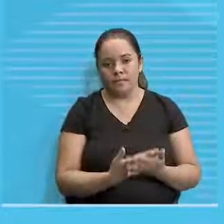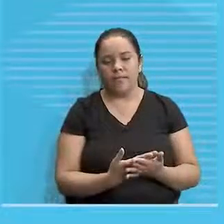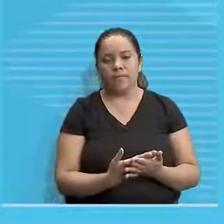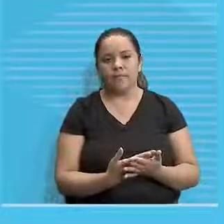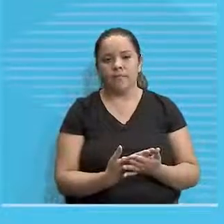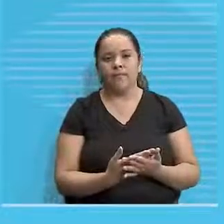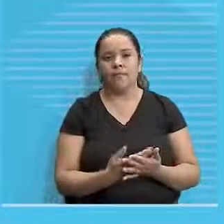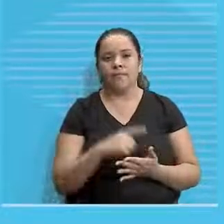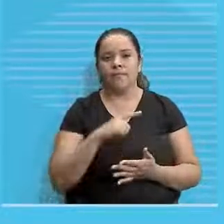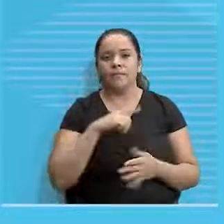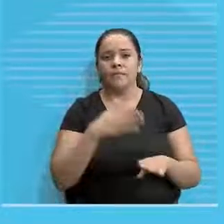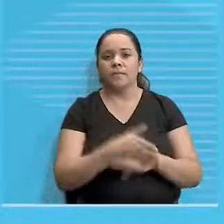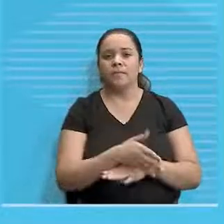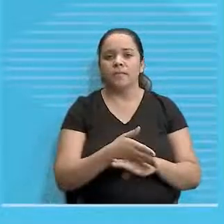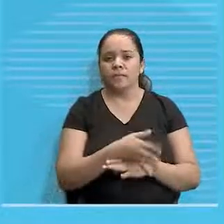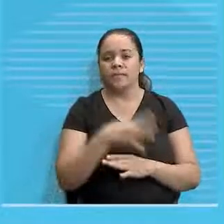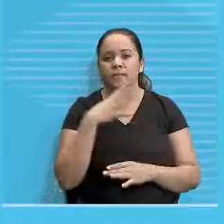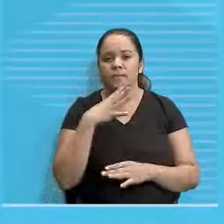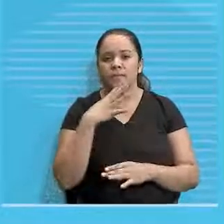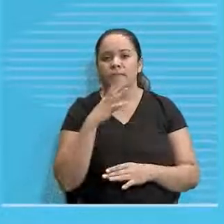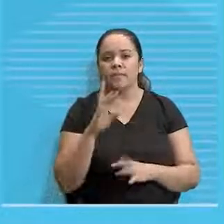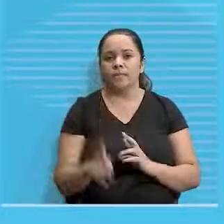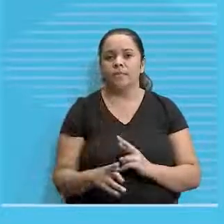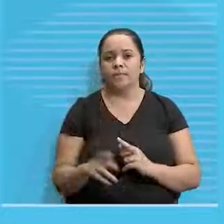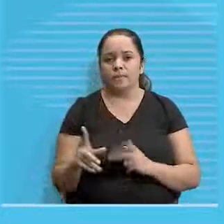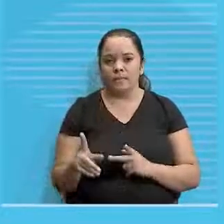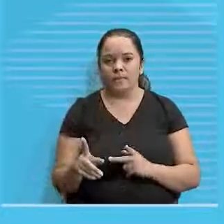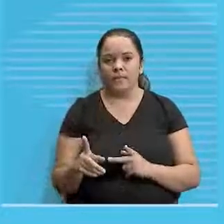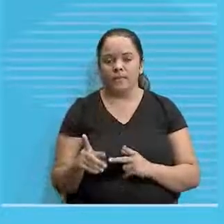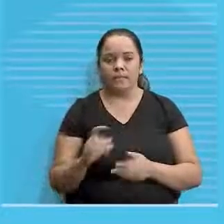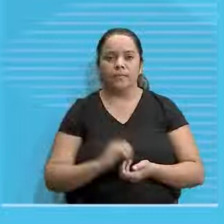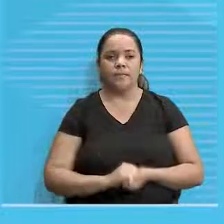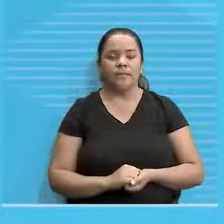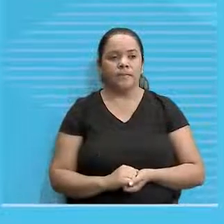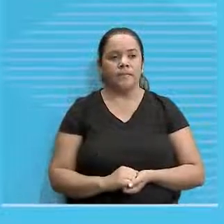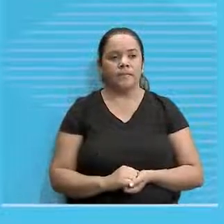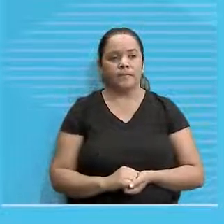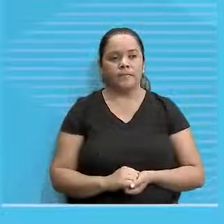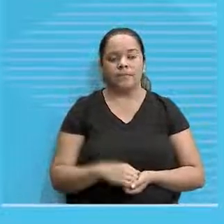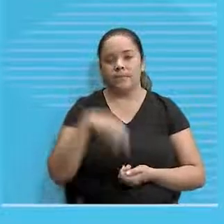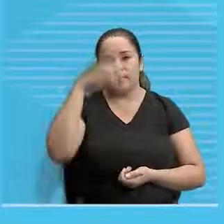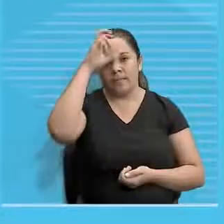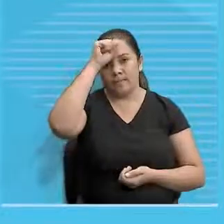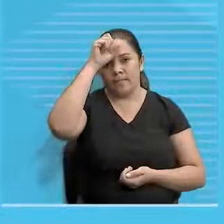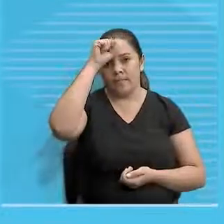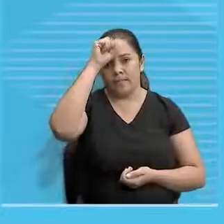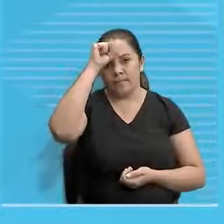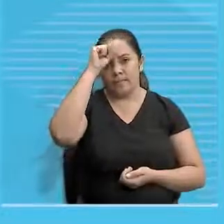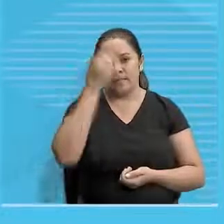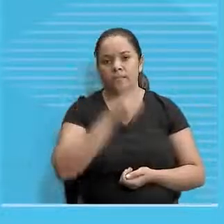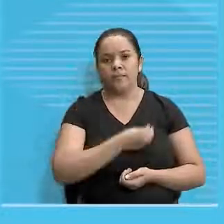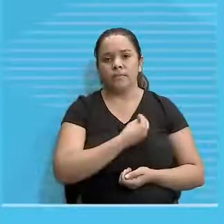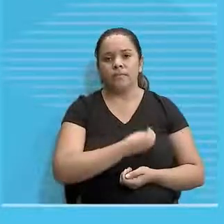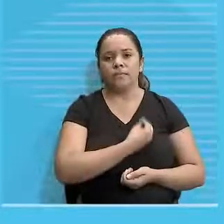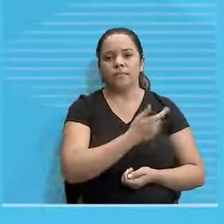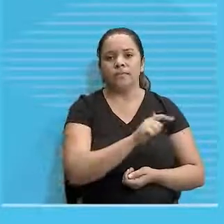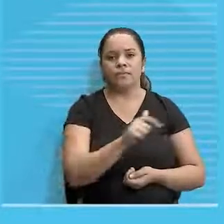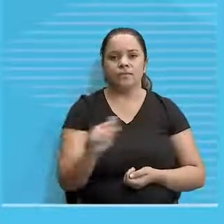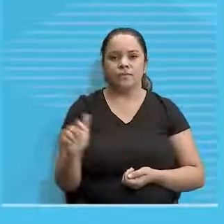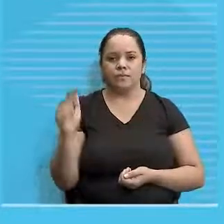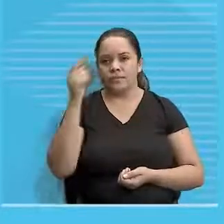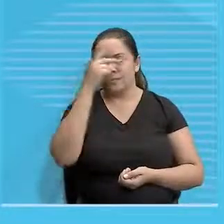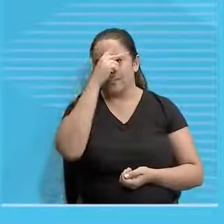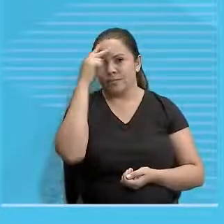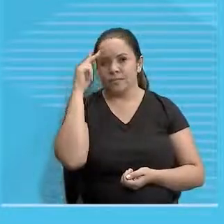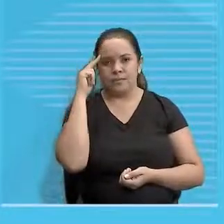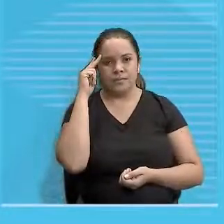o acesso a um conhecimento diferente, ela vai identificar, vai aprender a conviver com outras pessoas adultas que